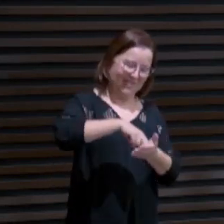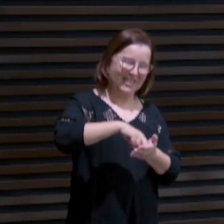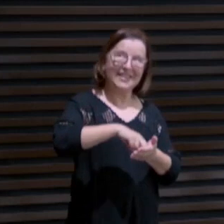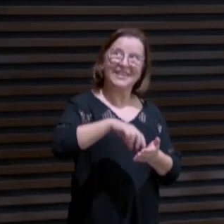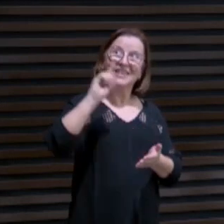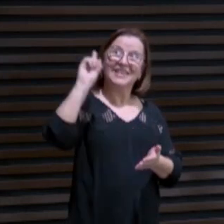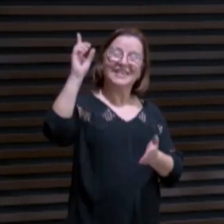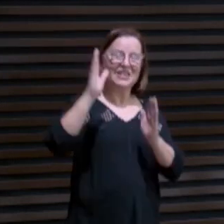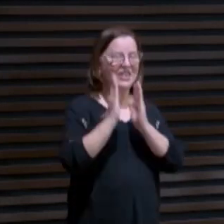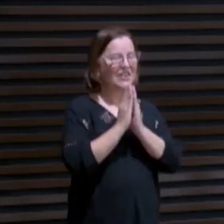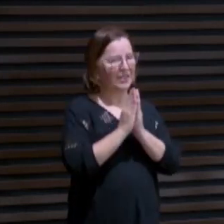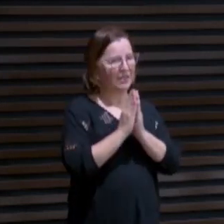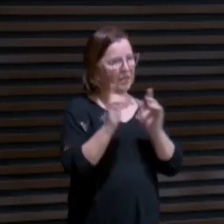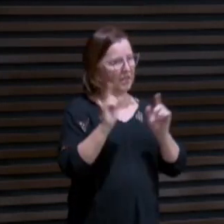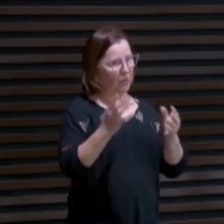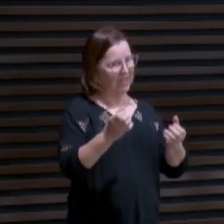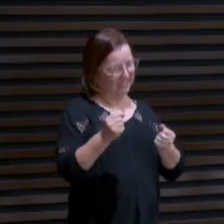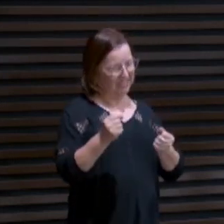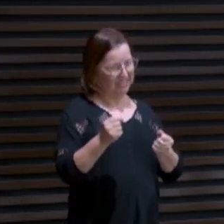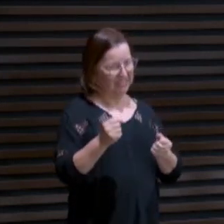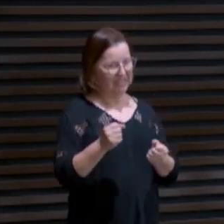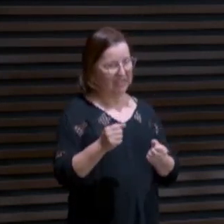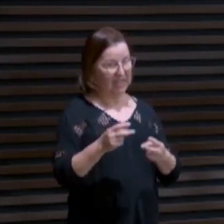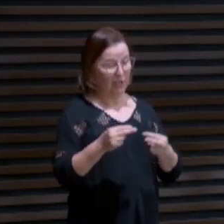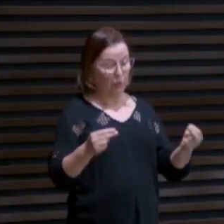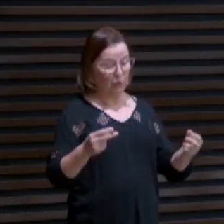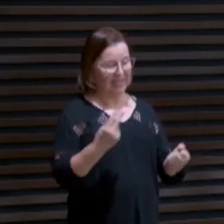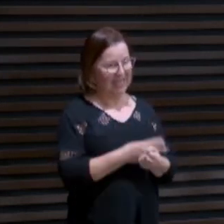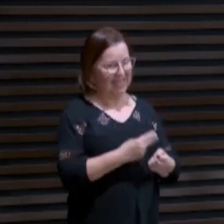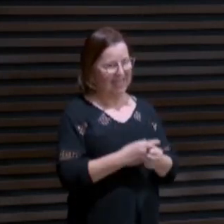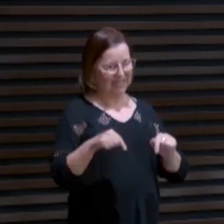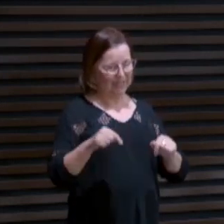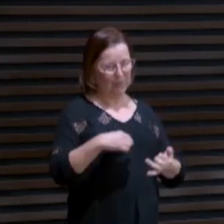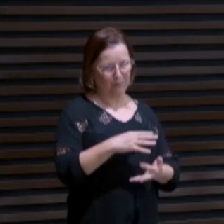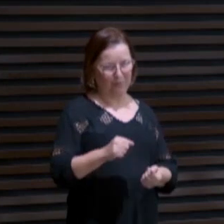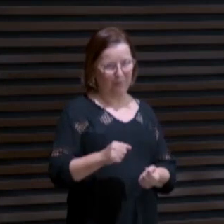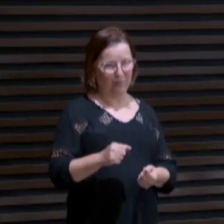dobra diante das injustiças desse mundo. Que o Senhor nos faça